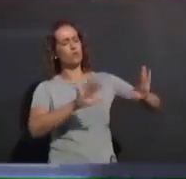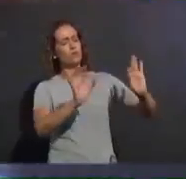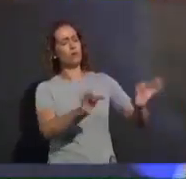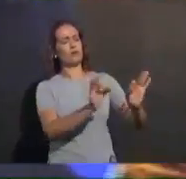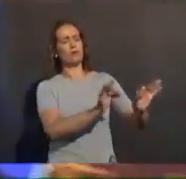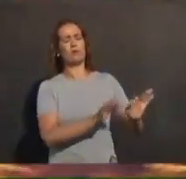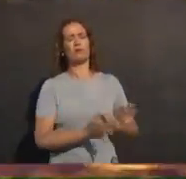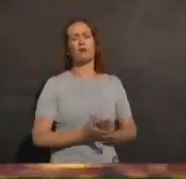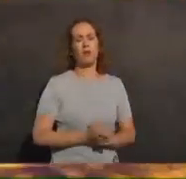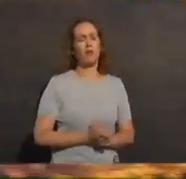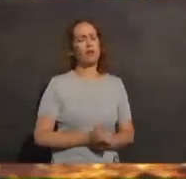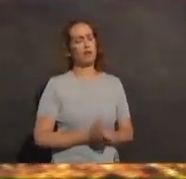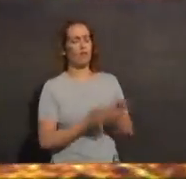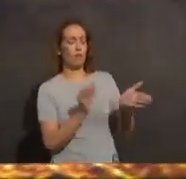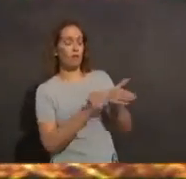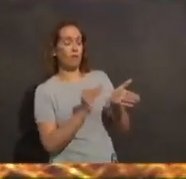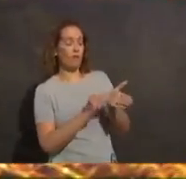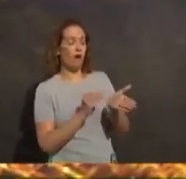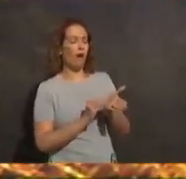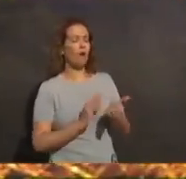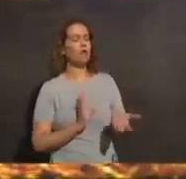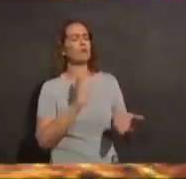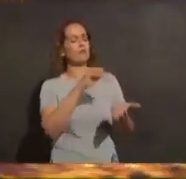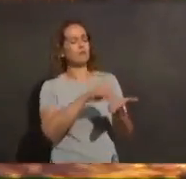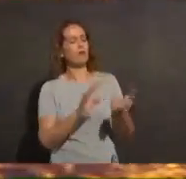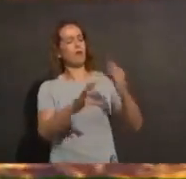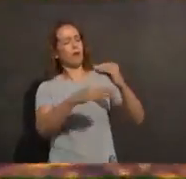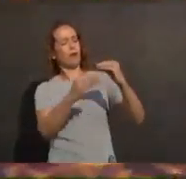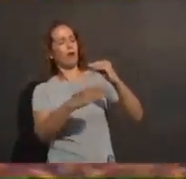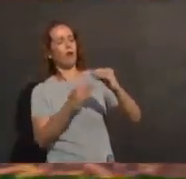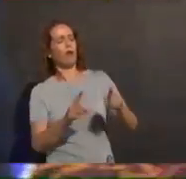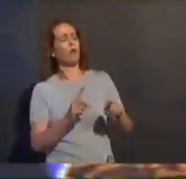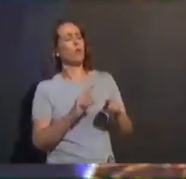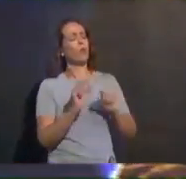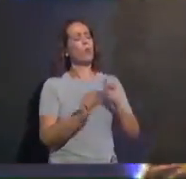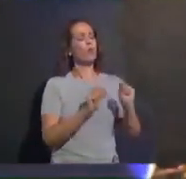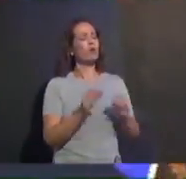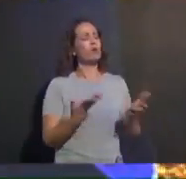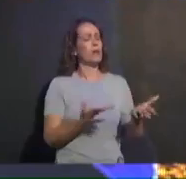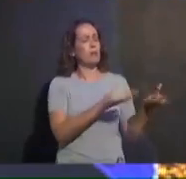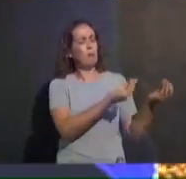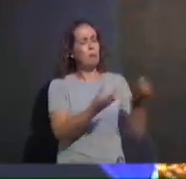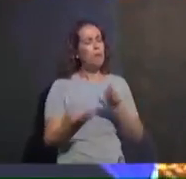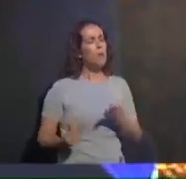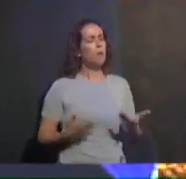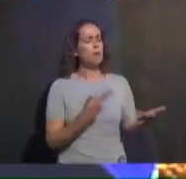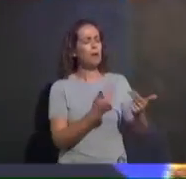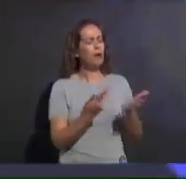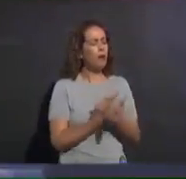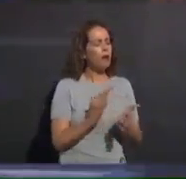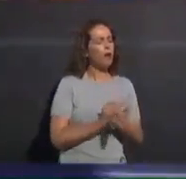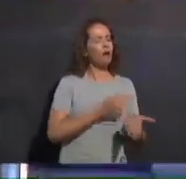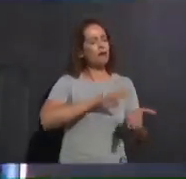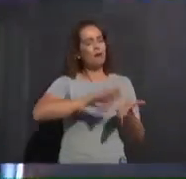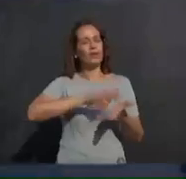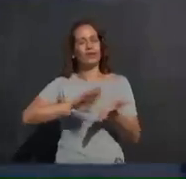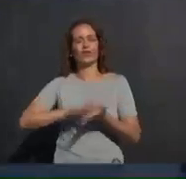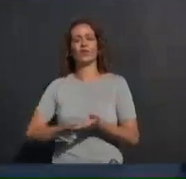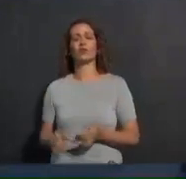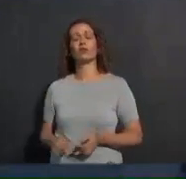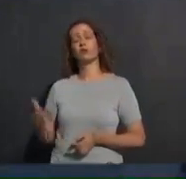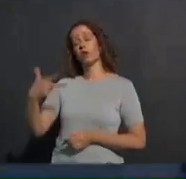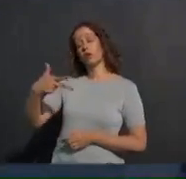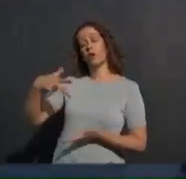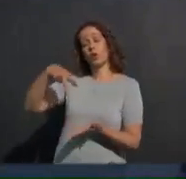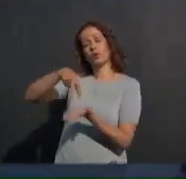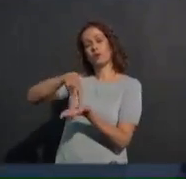e tirar os excessos e colocar as faltas e mudar tudo. Ele está aqui nessa noite, ele quer fazer isso. Você crê? Então qual é o tripé? Ame você